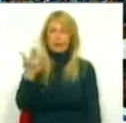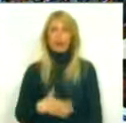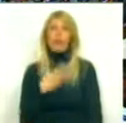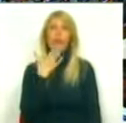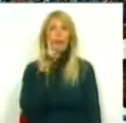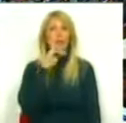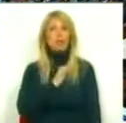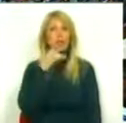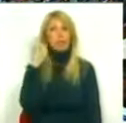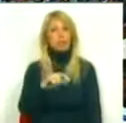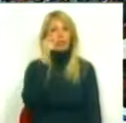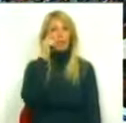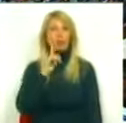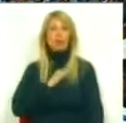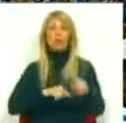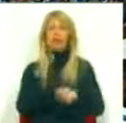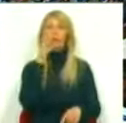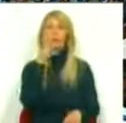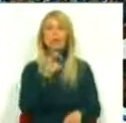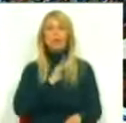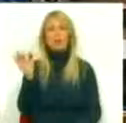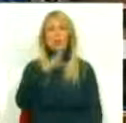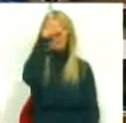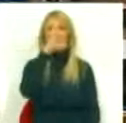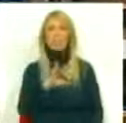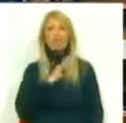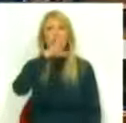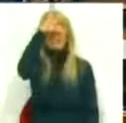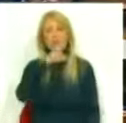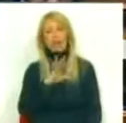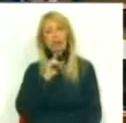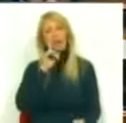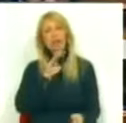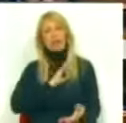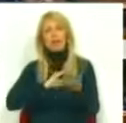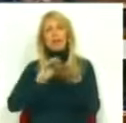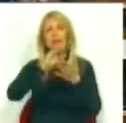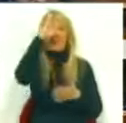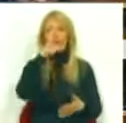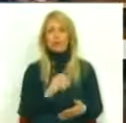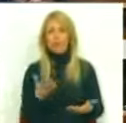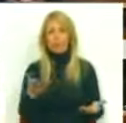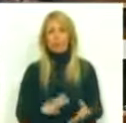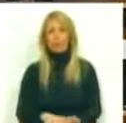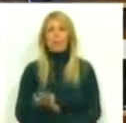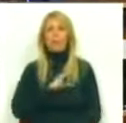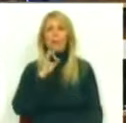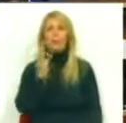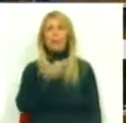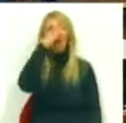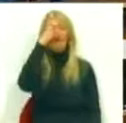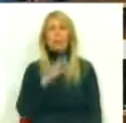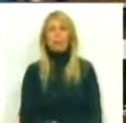Muito obrigado, Sra. Presidente, Senhoras e Senhores Deputados, Sr. Primeiro-Ministro, Sr. Ministro, Sra. Secretária de Estado. Sr. Primeiro-Ministro, a